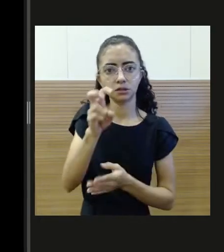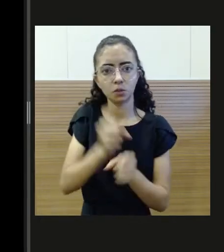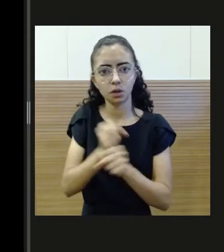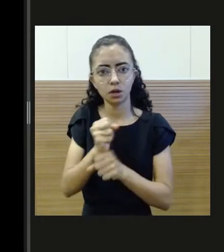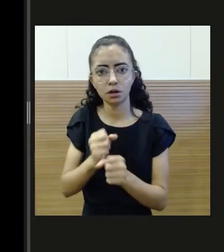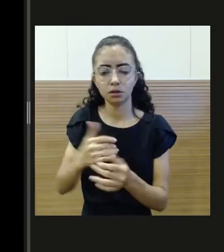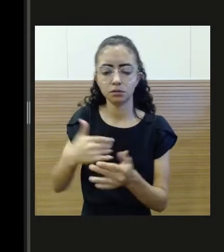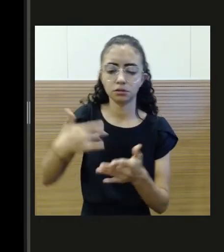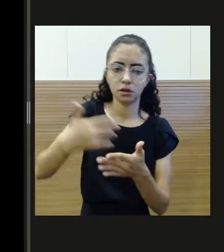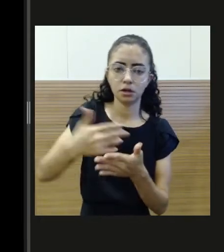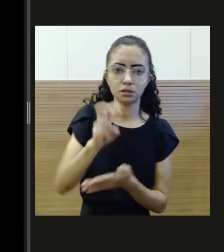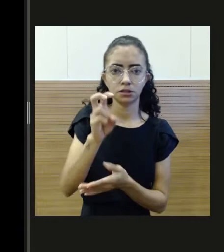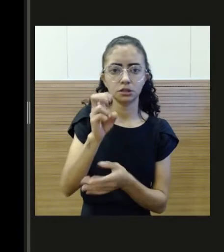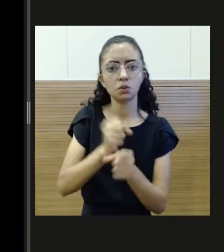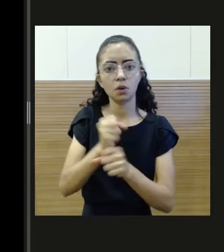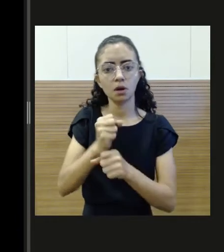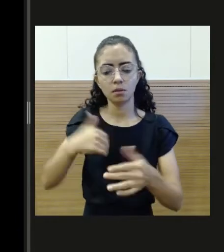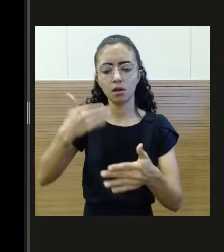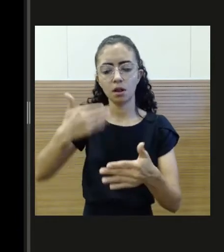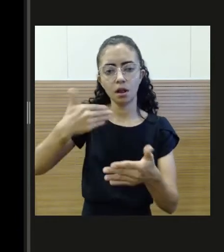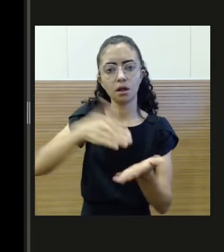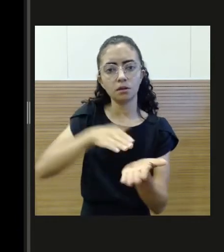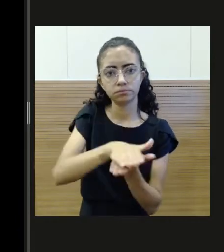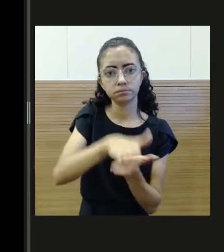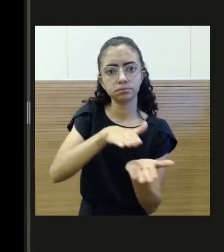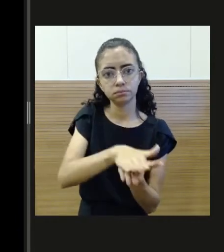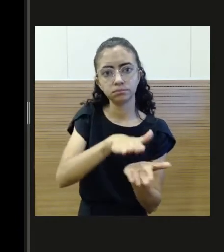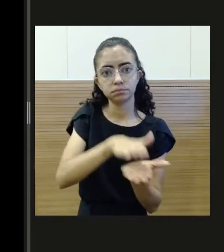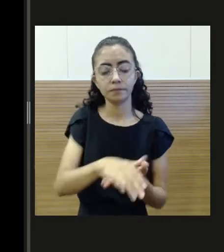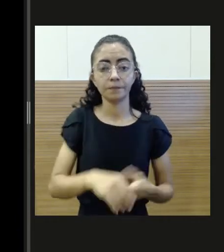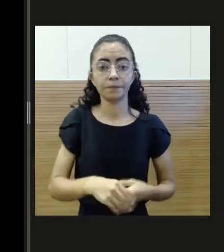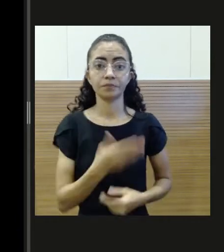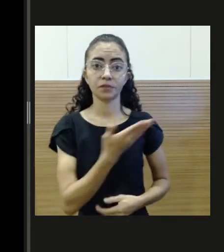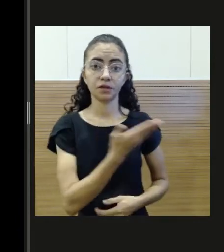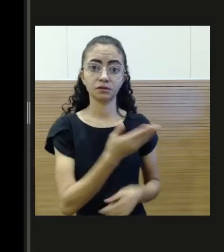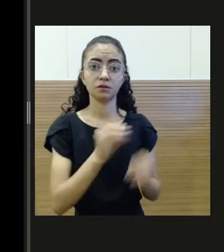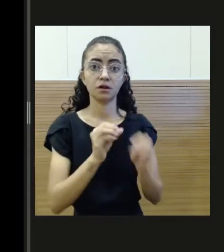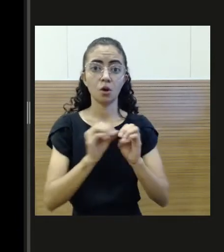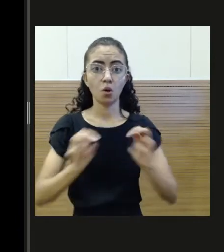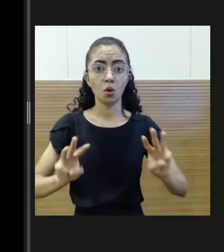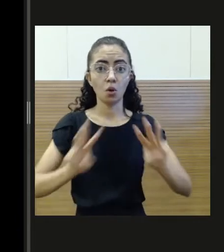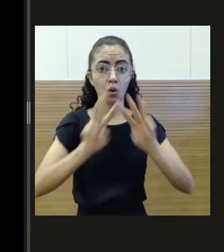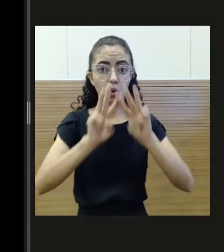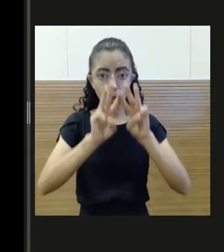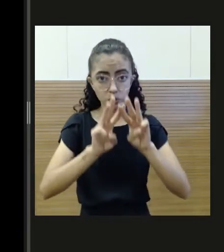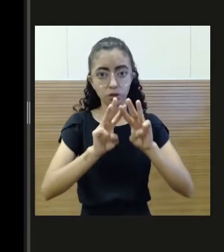Globalmente, esses são colocados pelas agências da ONU e são muito influentes.